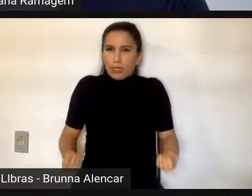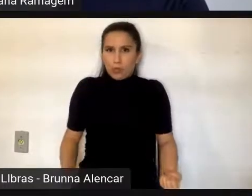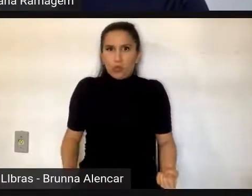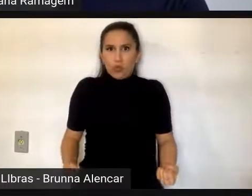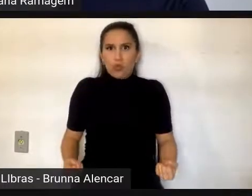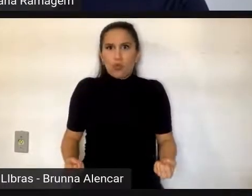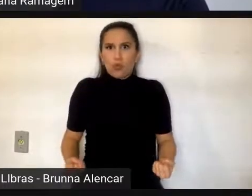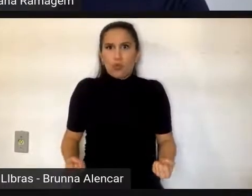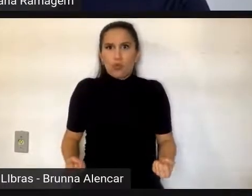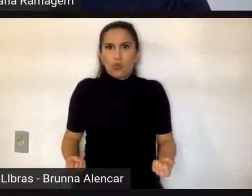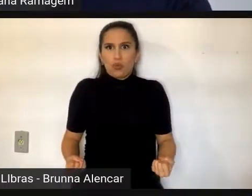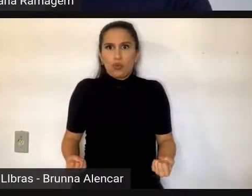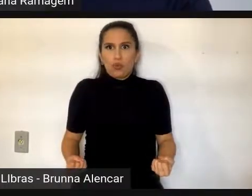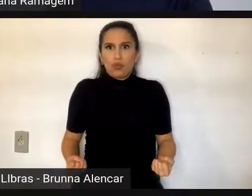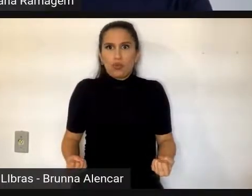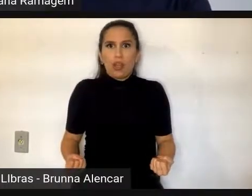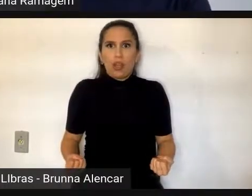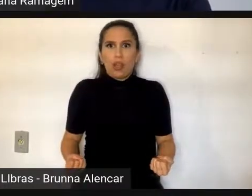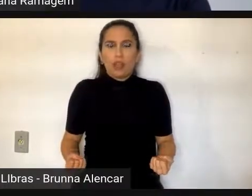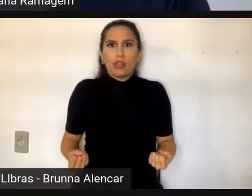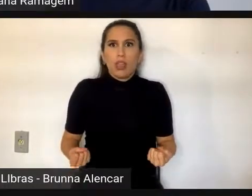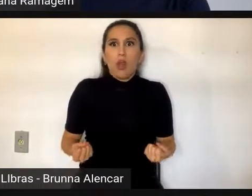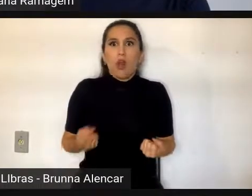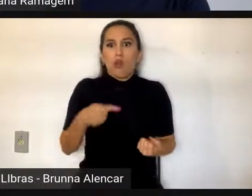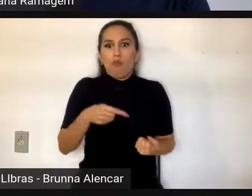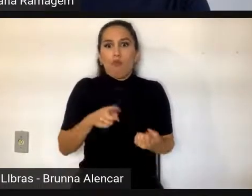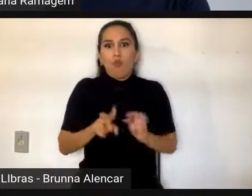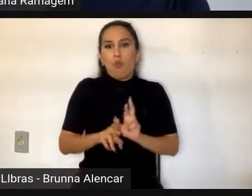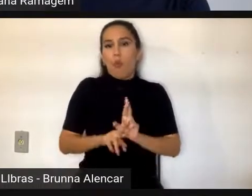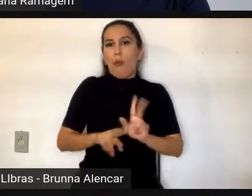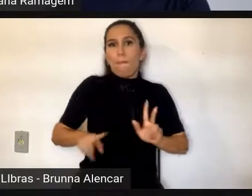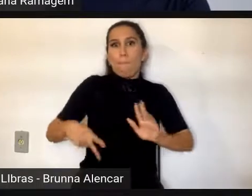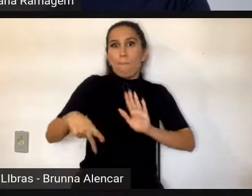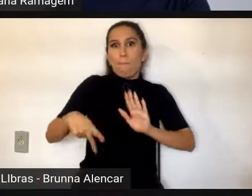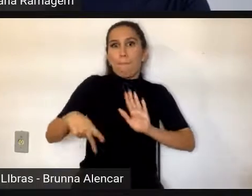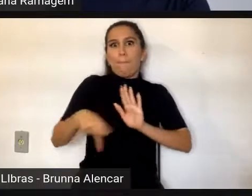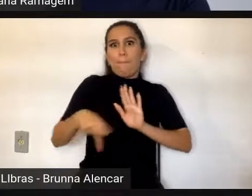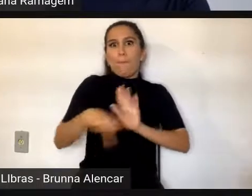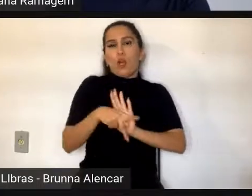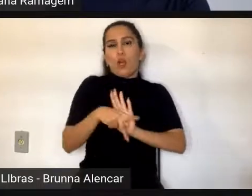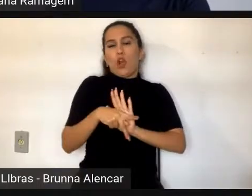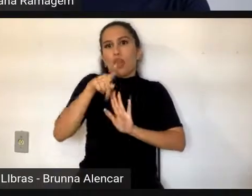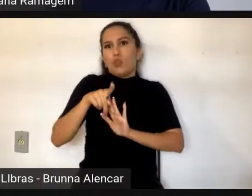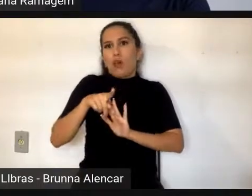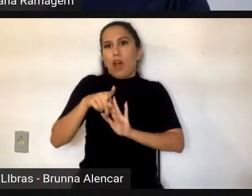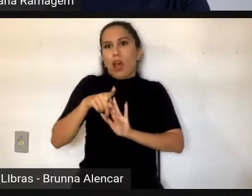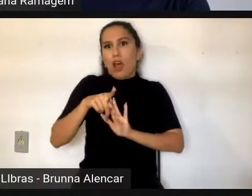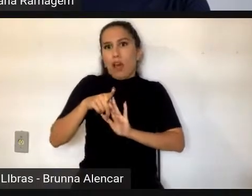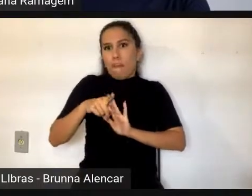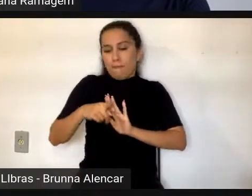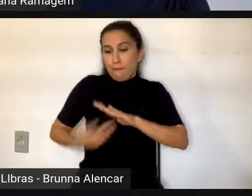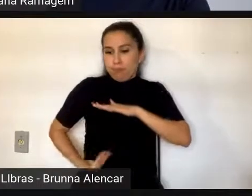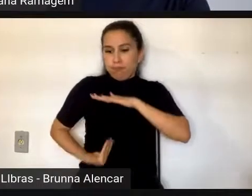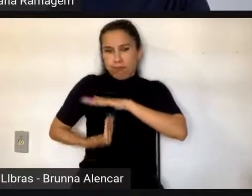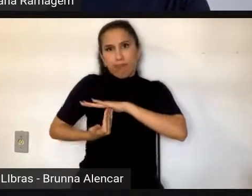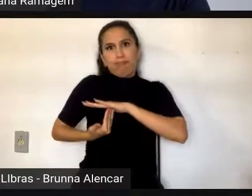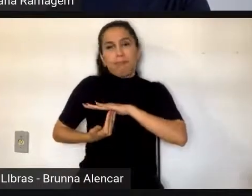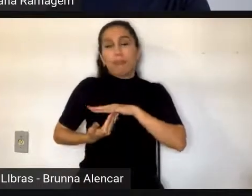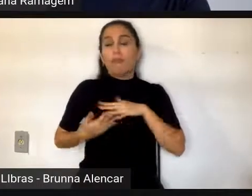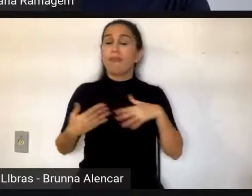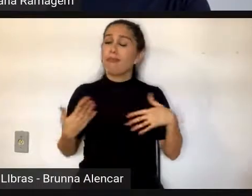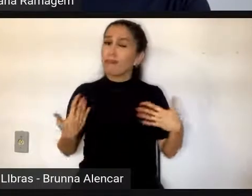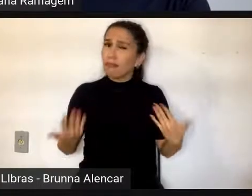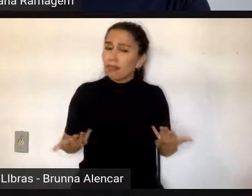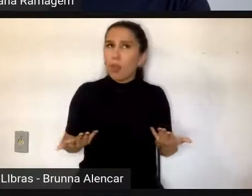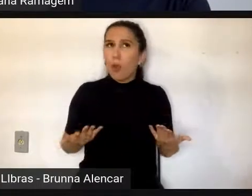que esteja otimizada para a sua capacidade. Então, é sempre melhor errar para menos